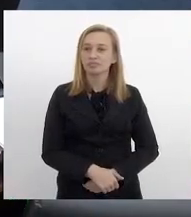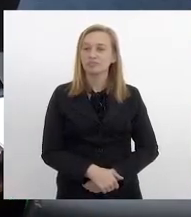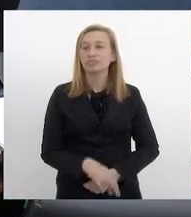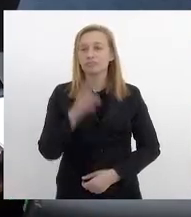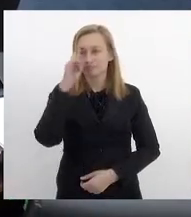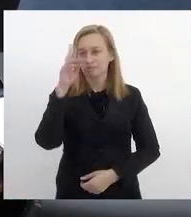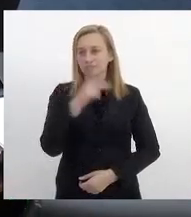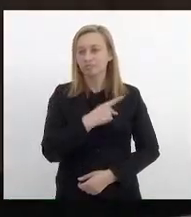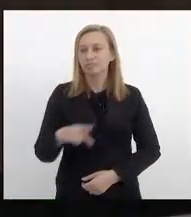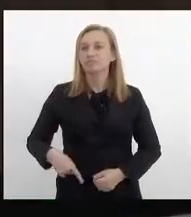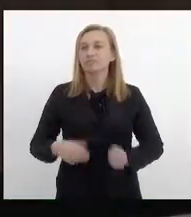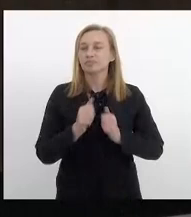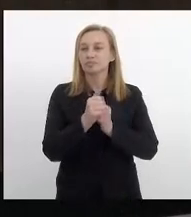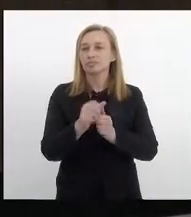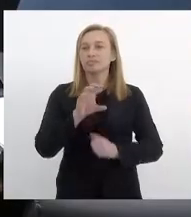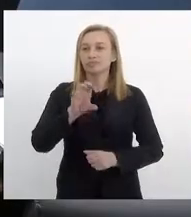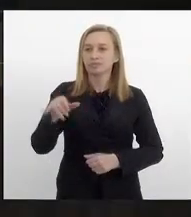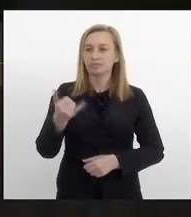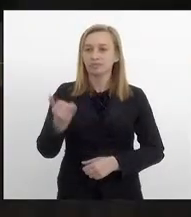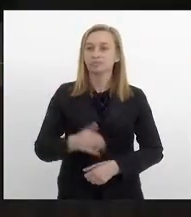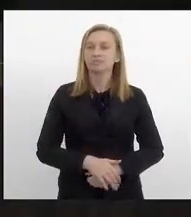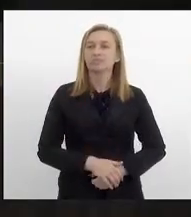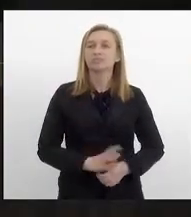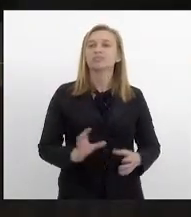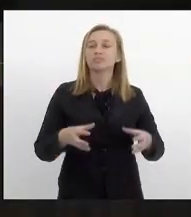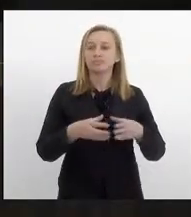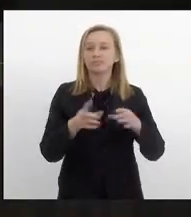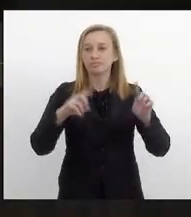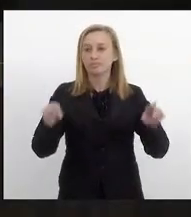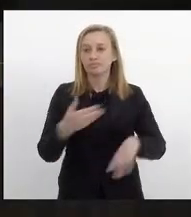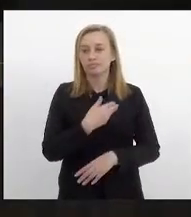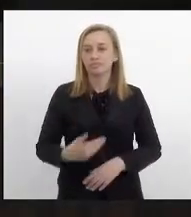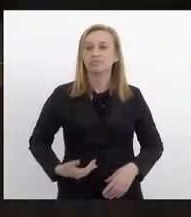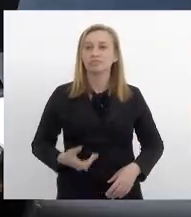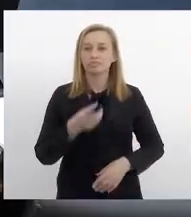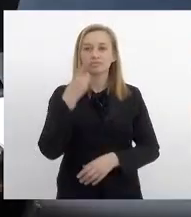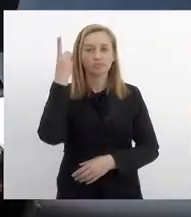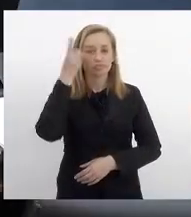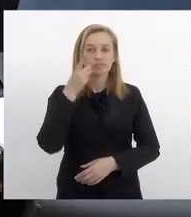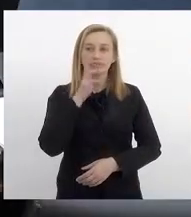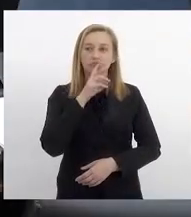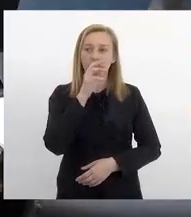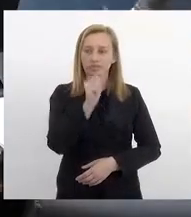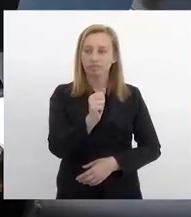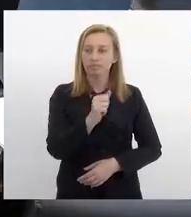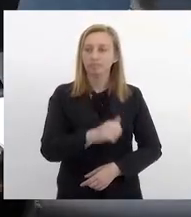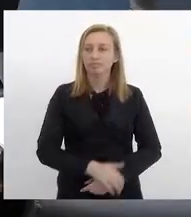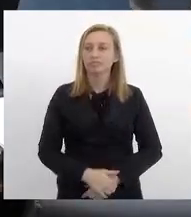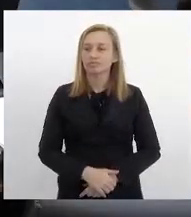Senhor presidente, acompanha a CCJ. Pela Comissão de Servidores Públicos, deputado Rodrigo Amorim.